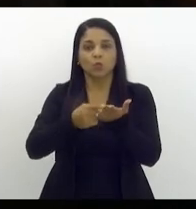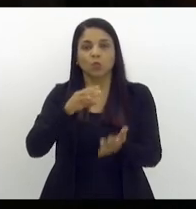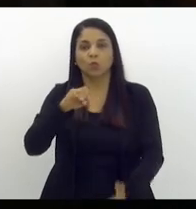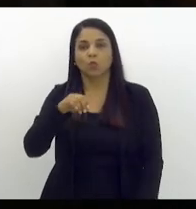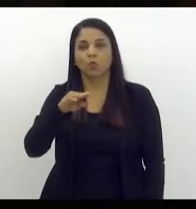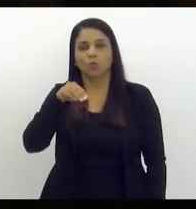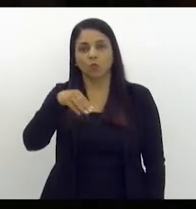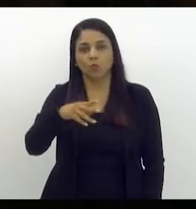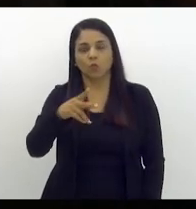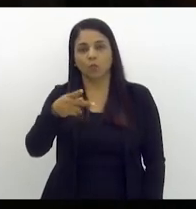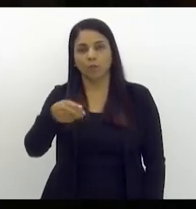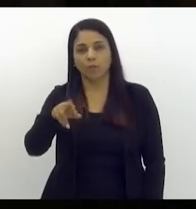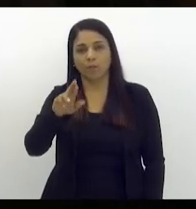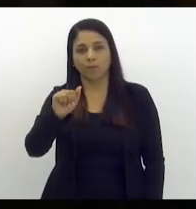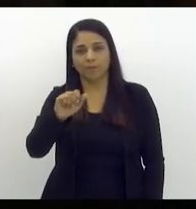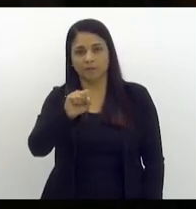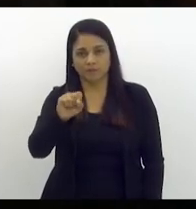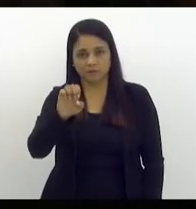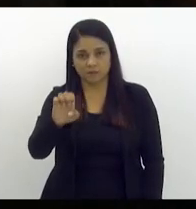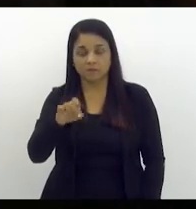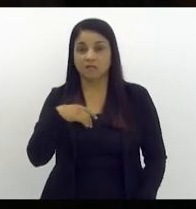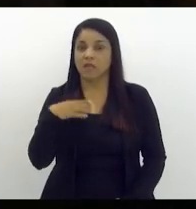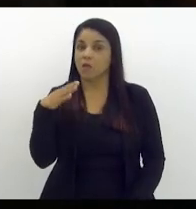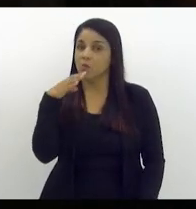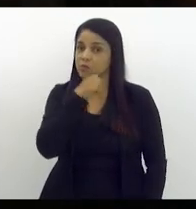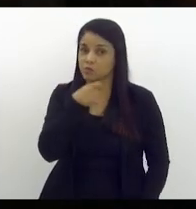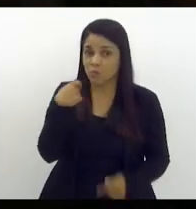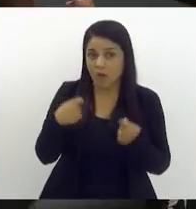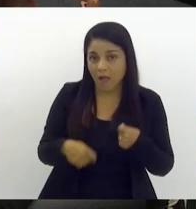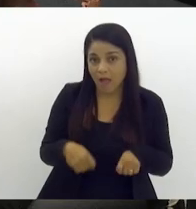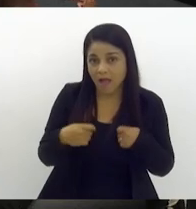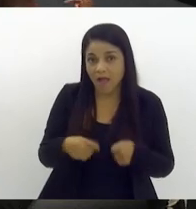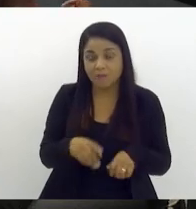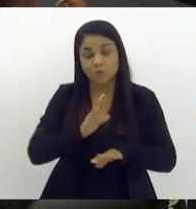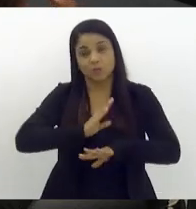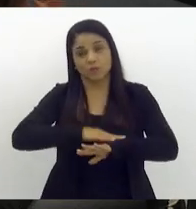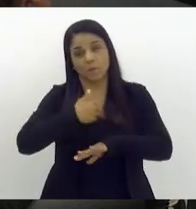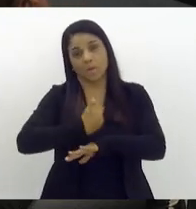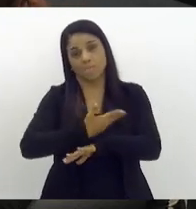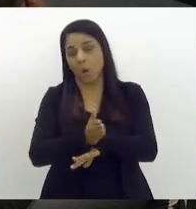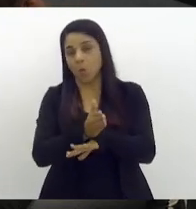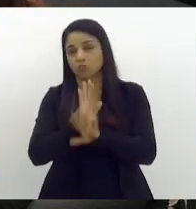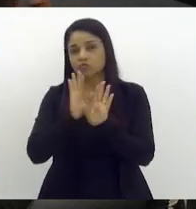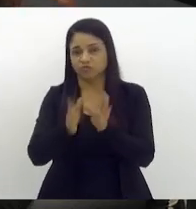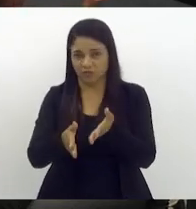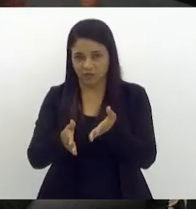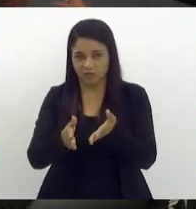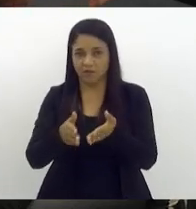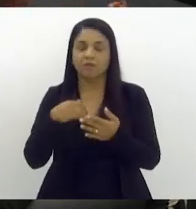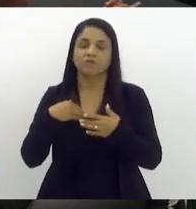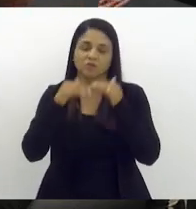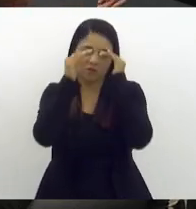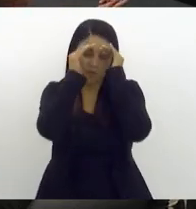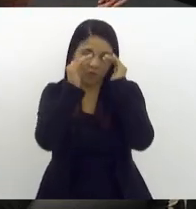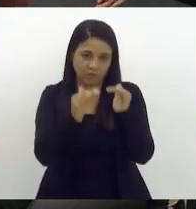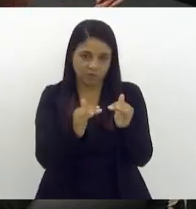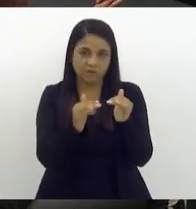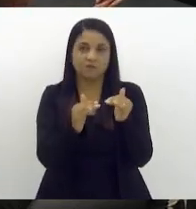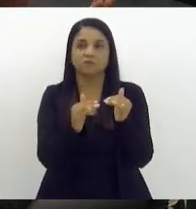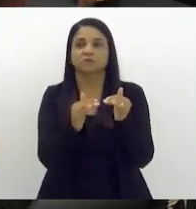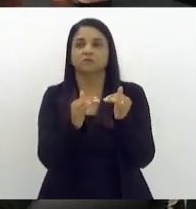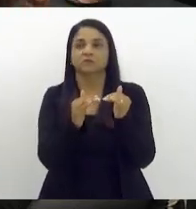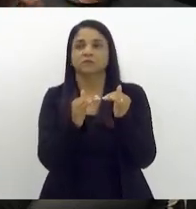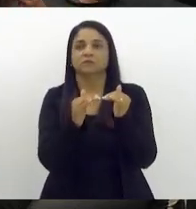Assembleia Legislativa. Rapidíssimo, que a presidenta te ajude, disse que o tempo já está esgotado, serei obediente, como sempre, ainda